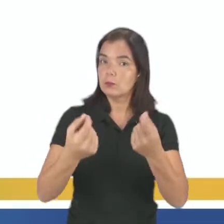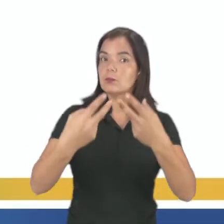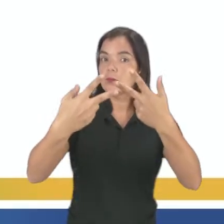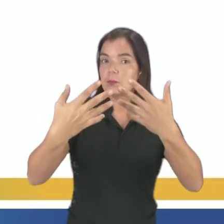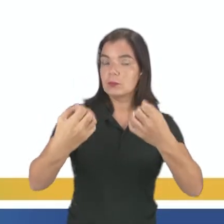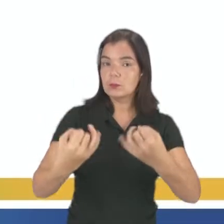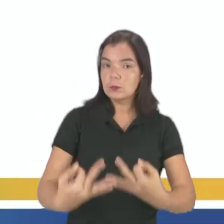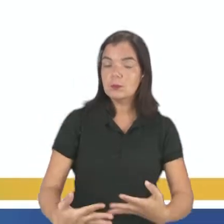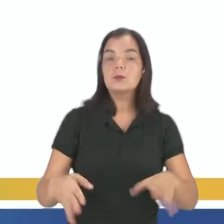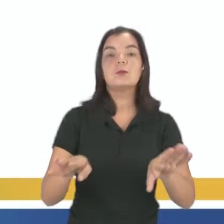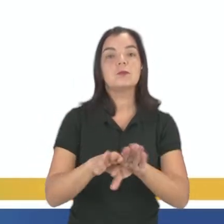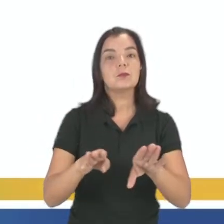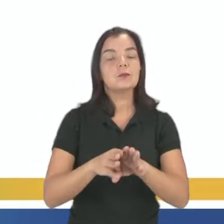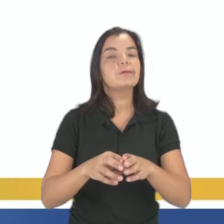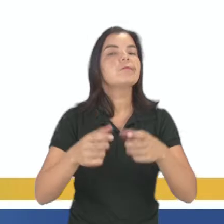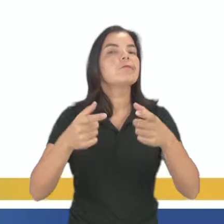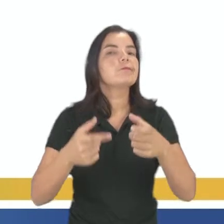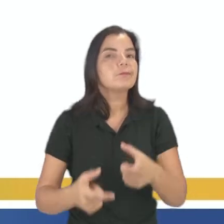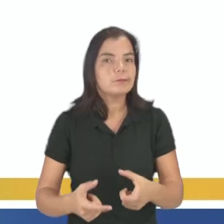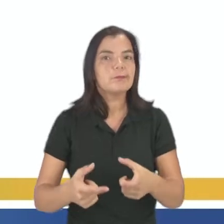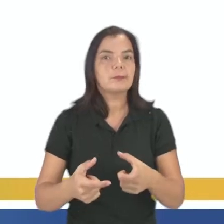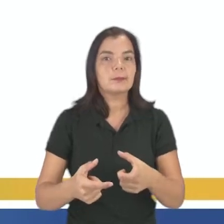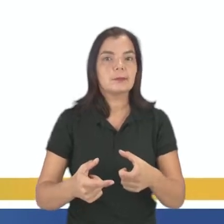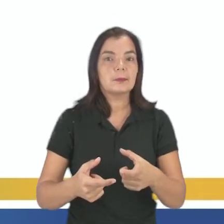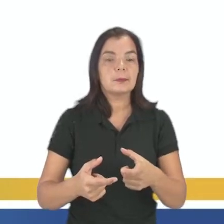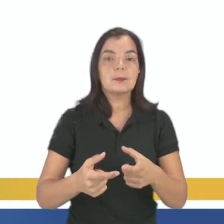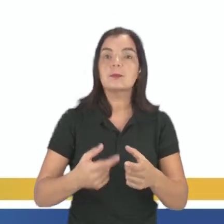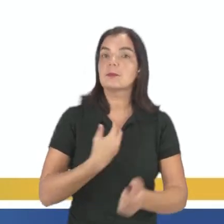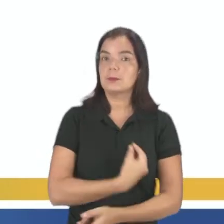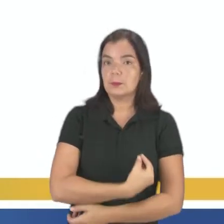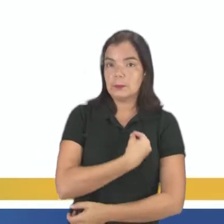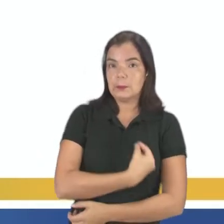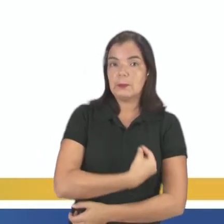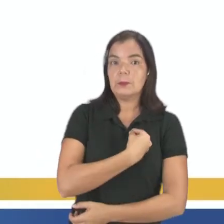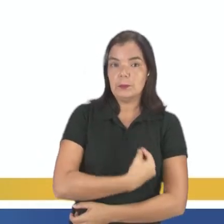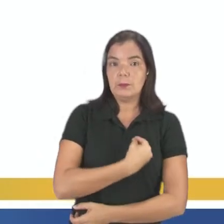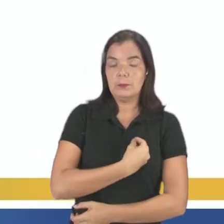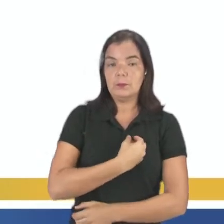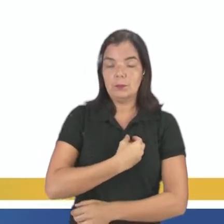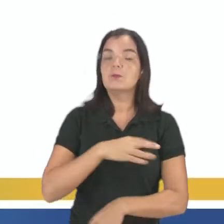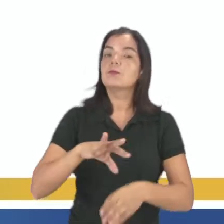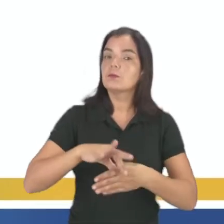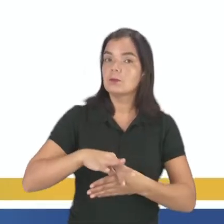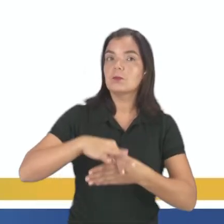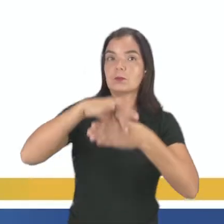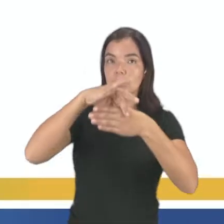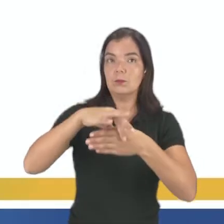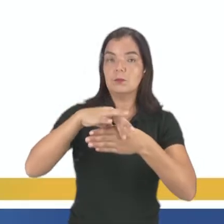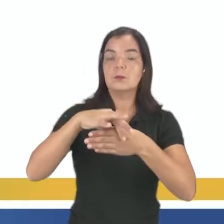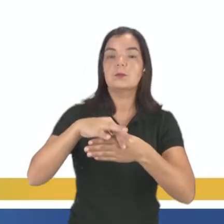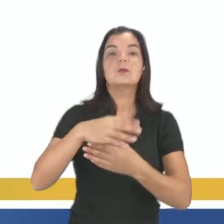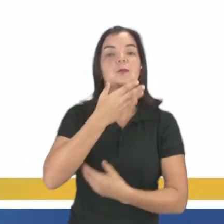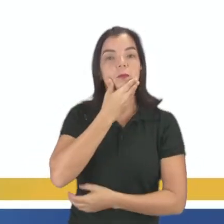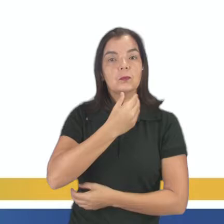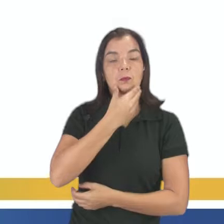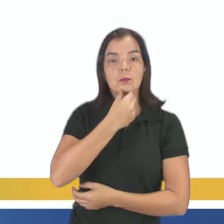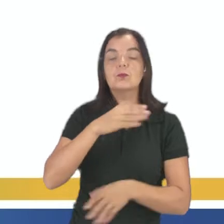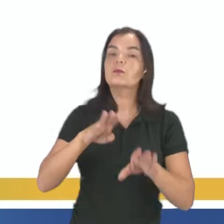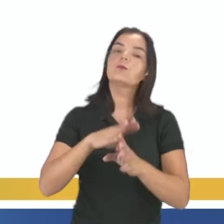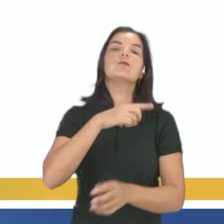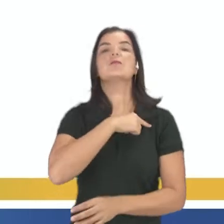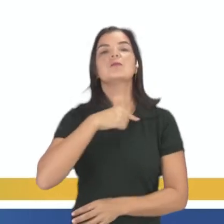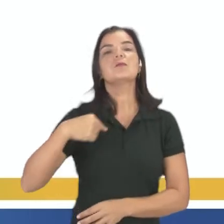né? Onde esses participantes aí, liderados por Mao Tse-tung,